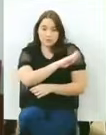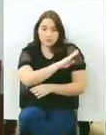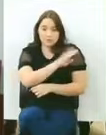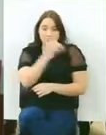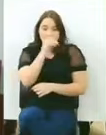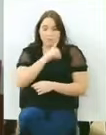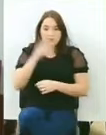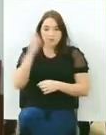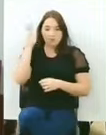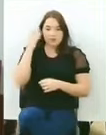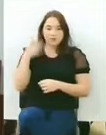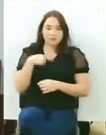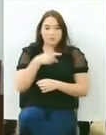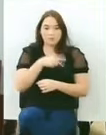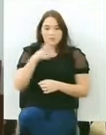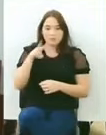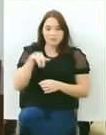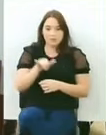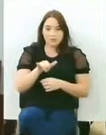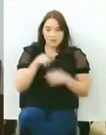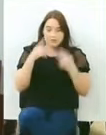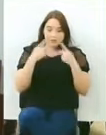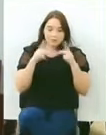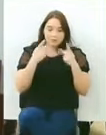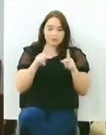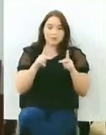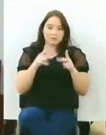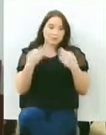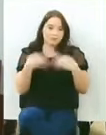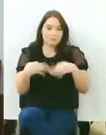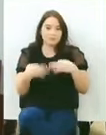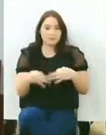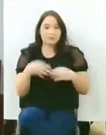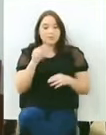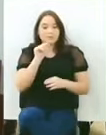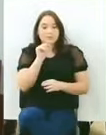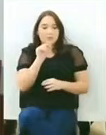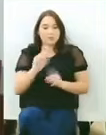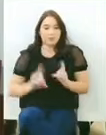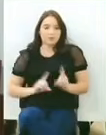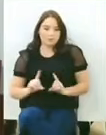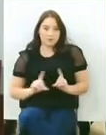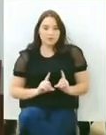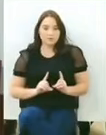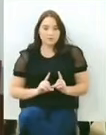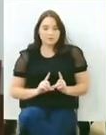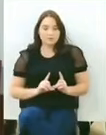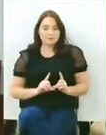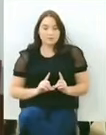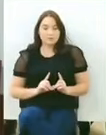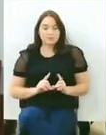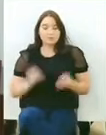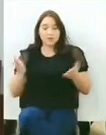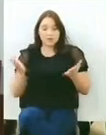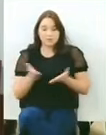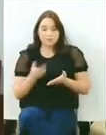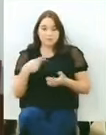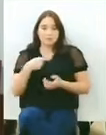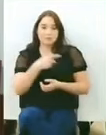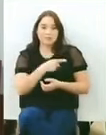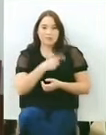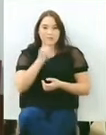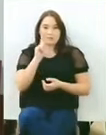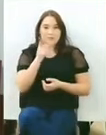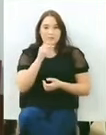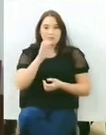presbíteros. Domingo passado o reverendo Wesley trouxe uma excelente exposição sobre o diaconato da igreja.